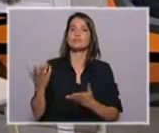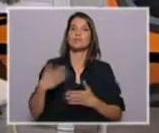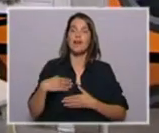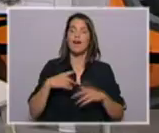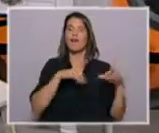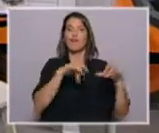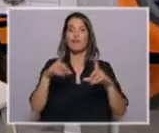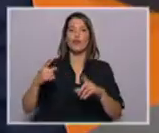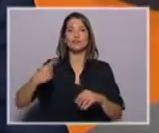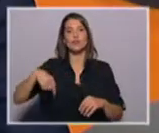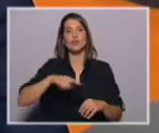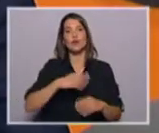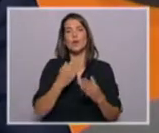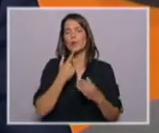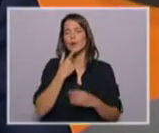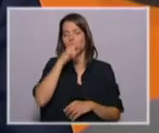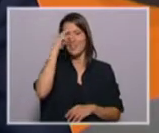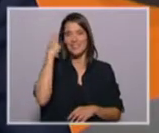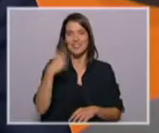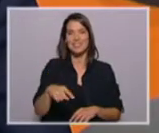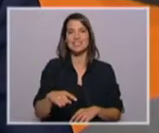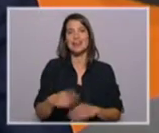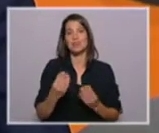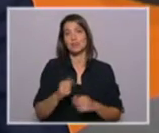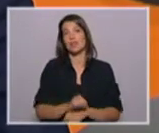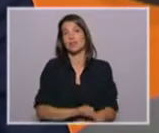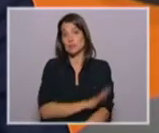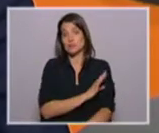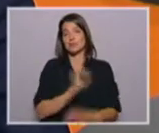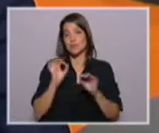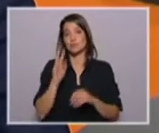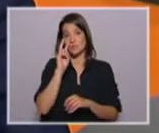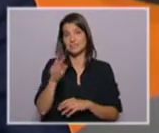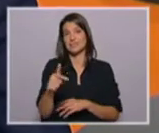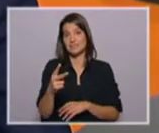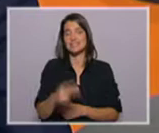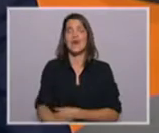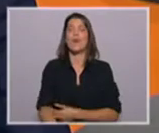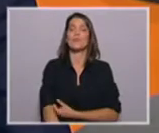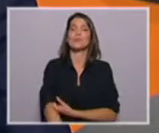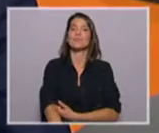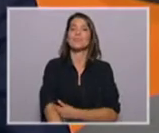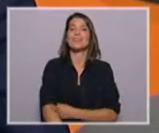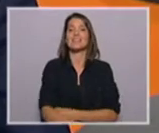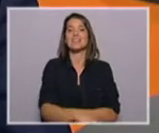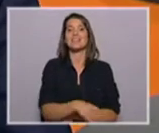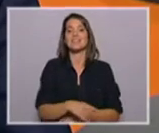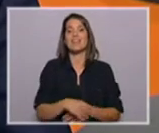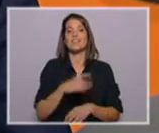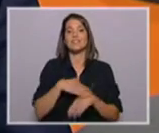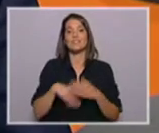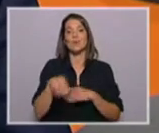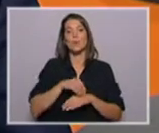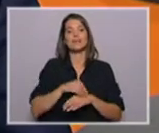imagens que nós, com imensa dificuldade e muita emoção, eu posso dizer isto, estava a ver pela televisão, ia comentar para a rádio com o